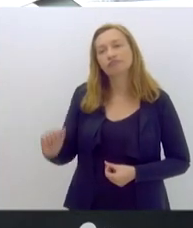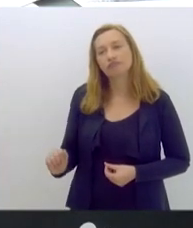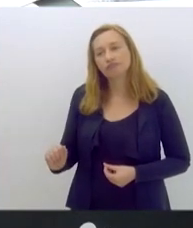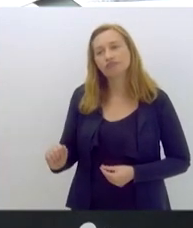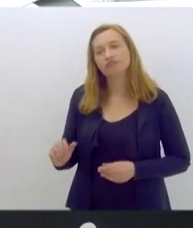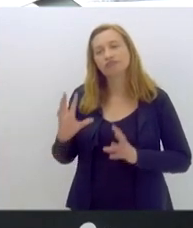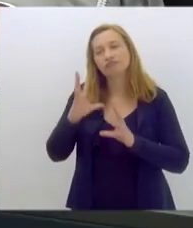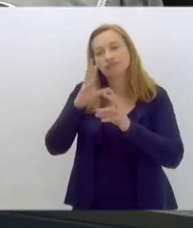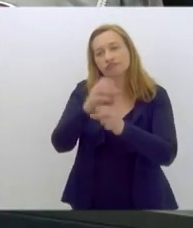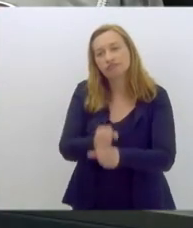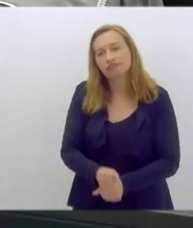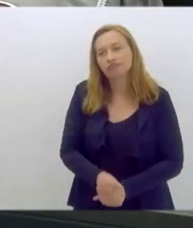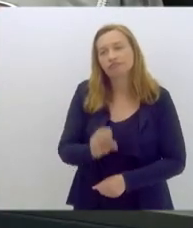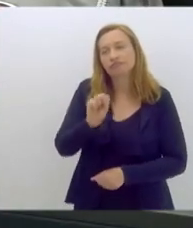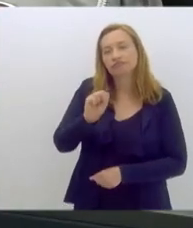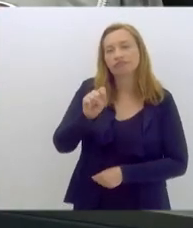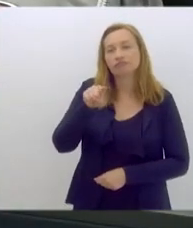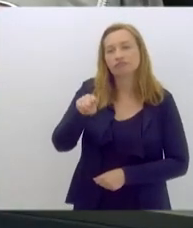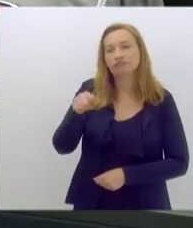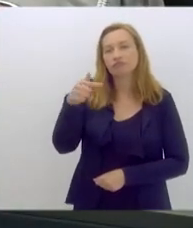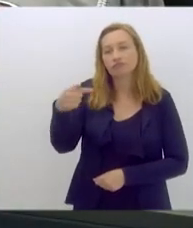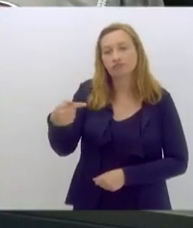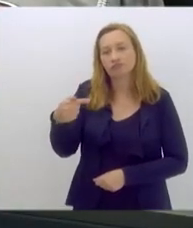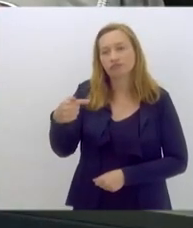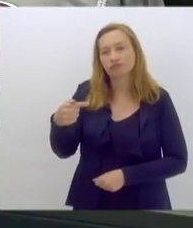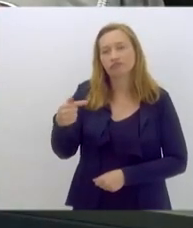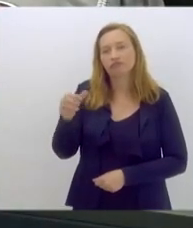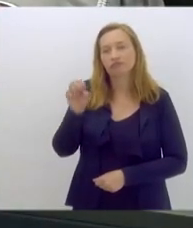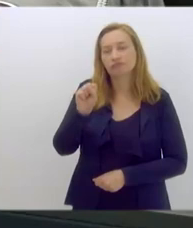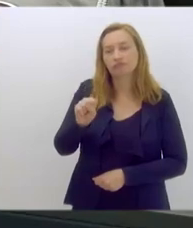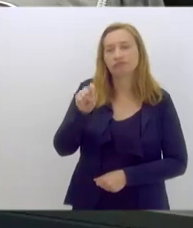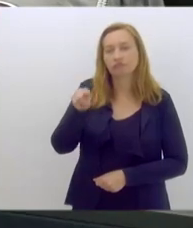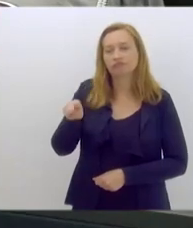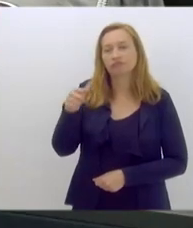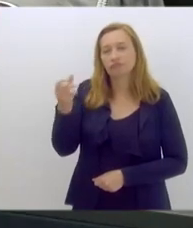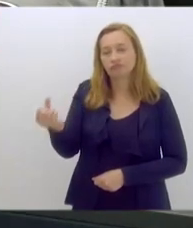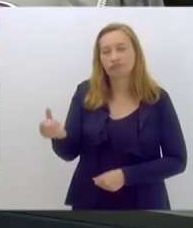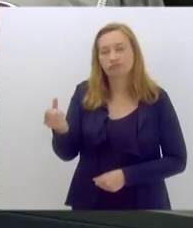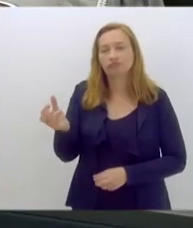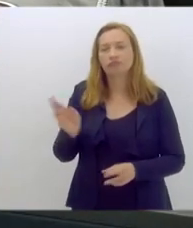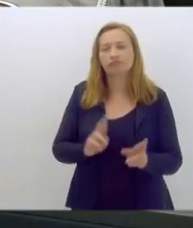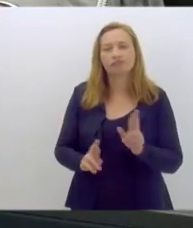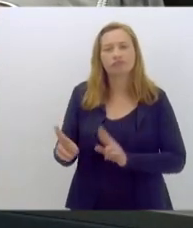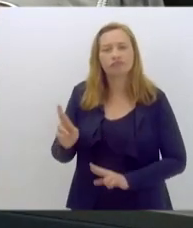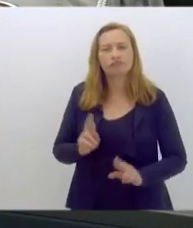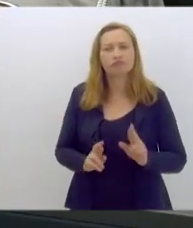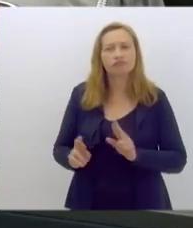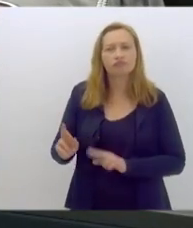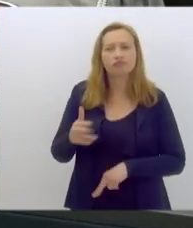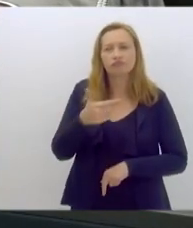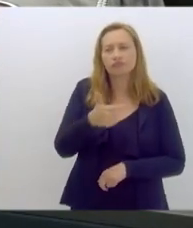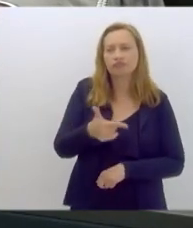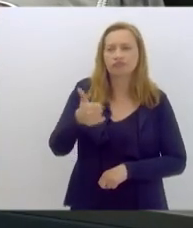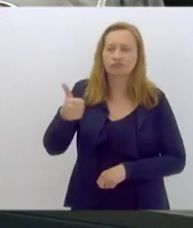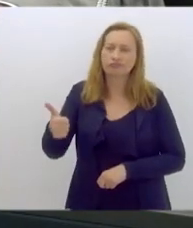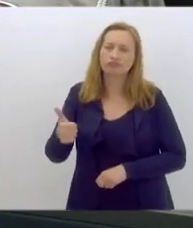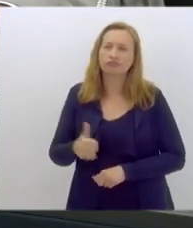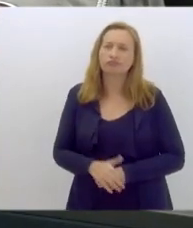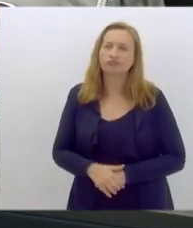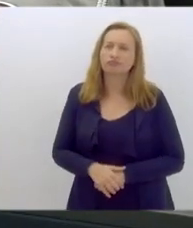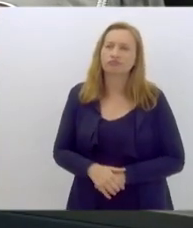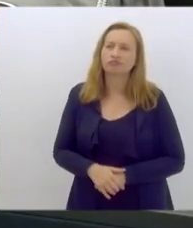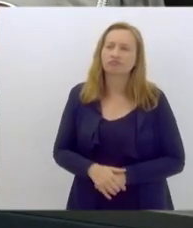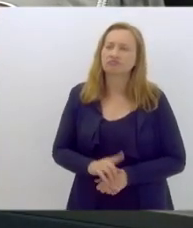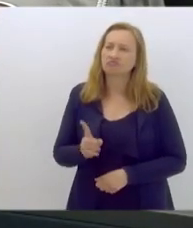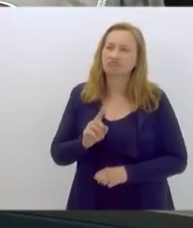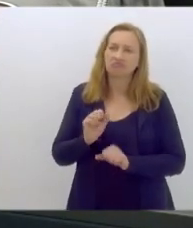calculou os 8.7 os 8.6 em relação a 21 não